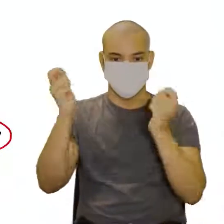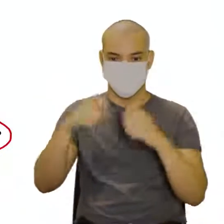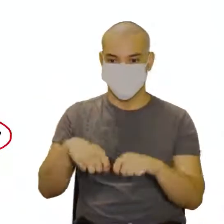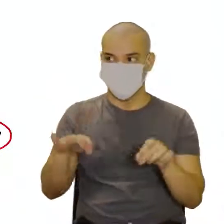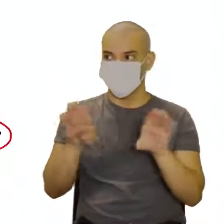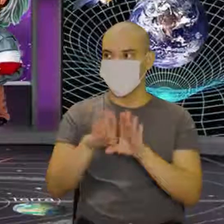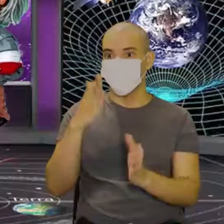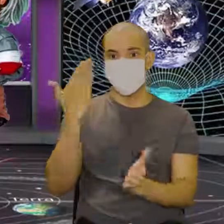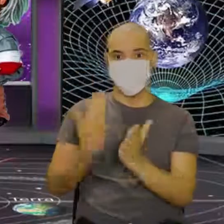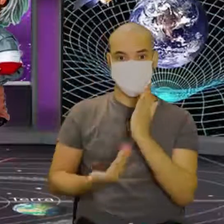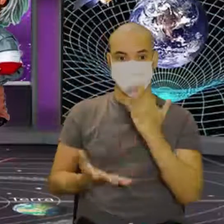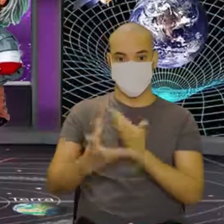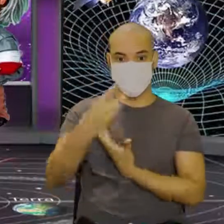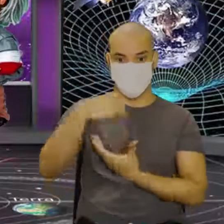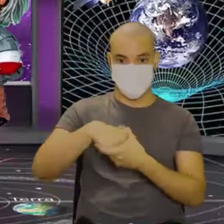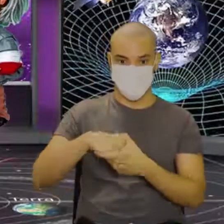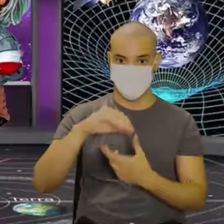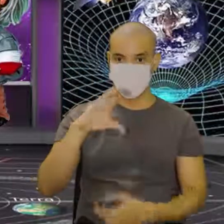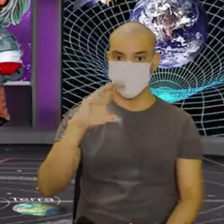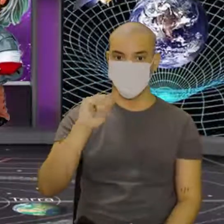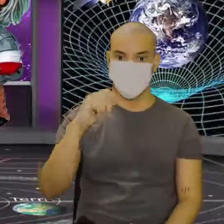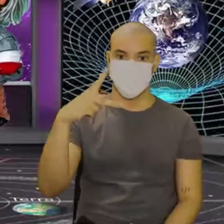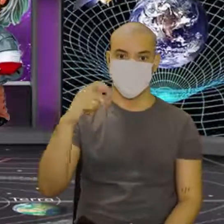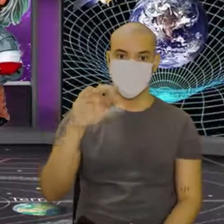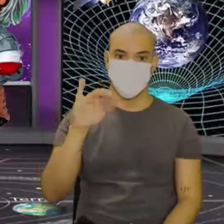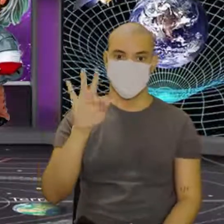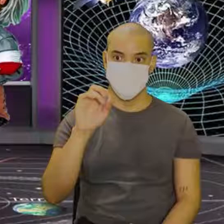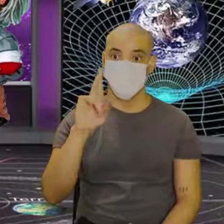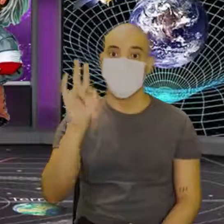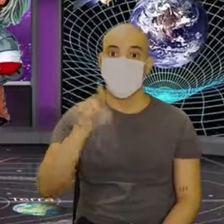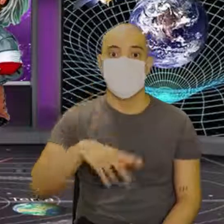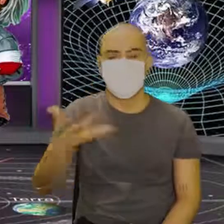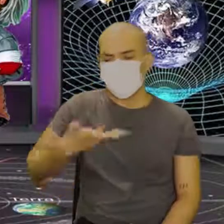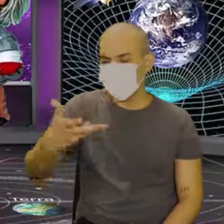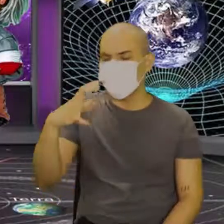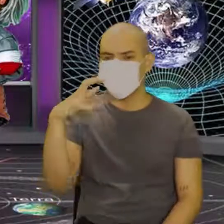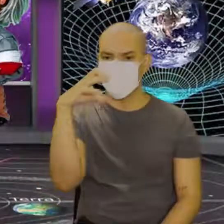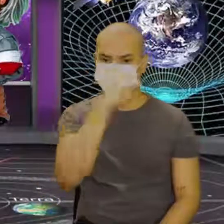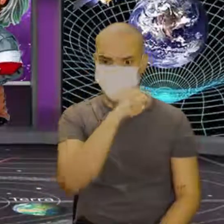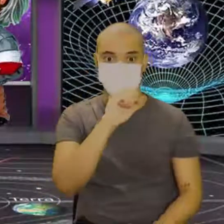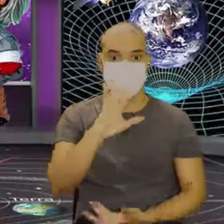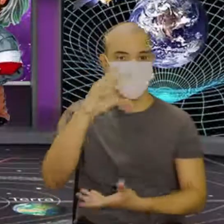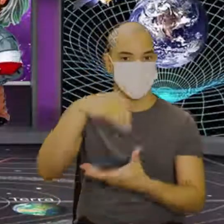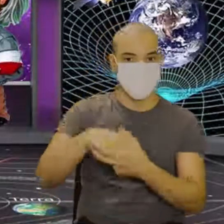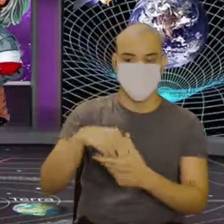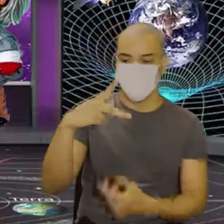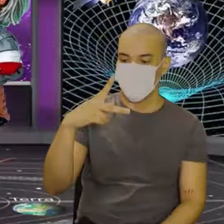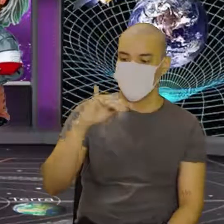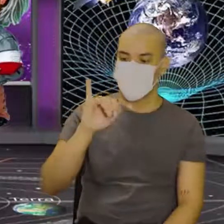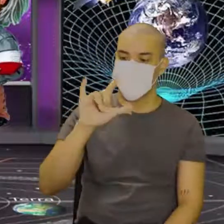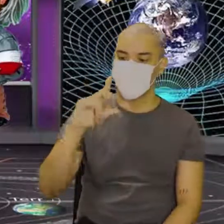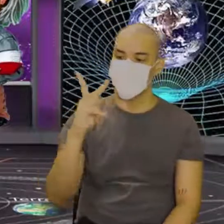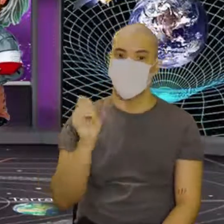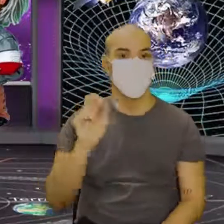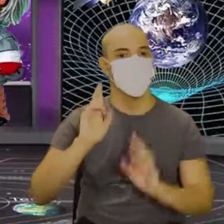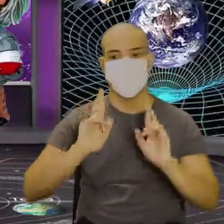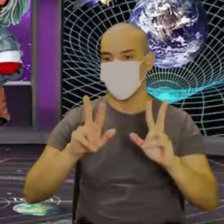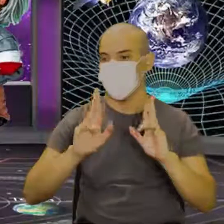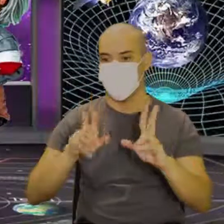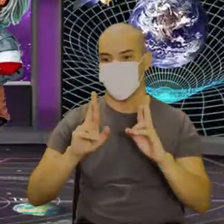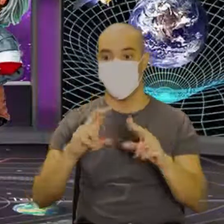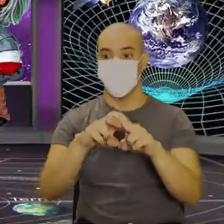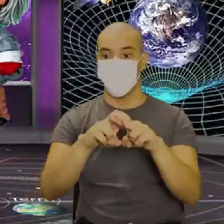do nosso capacitor, ela é o que? Rápida, é alta, enquanto na pilha não, ok? Já que